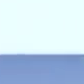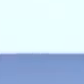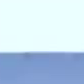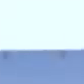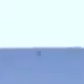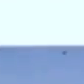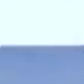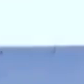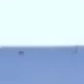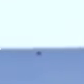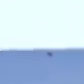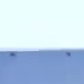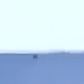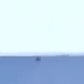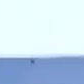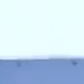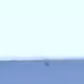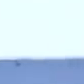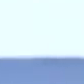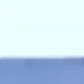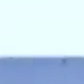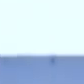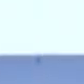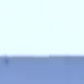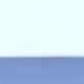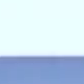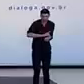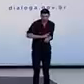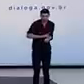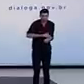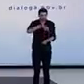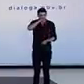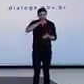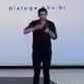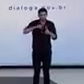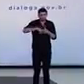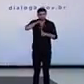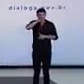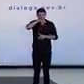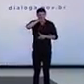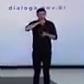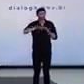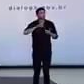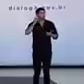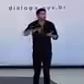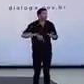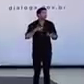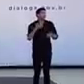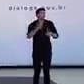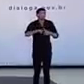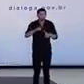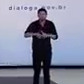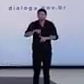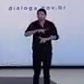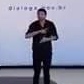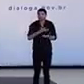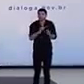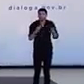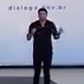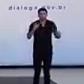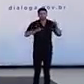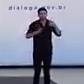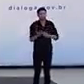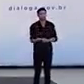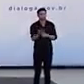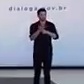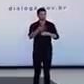para hipertensão, para diabetes, para asma, que são os problemas mais frequentes e que, portanto, ajudam demais a rede do